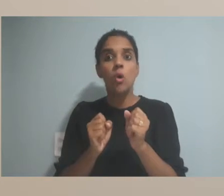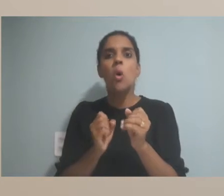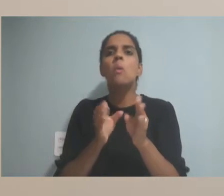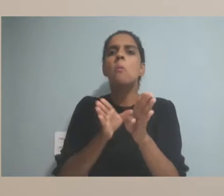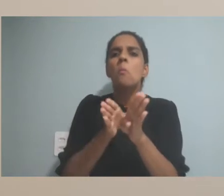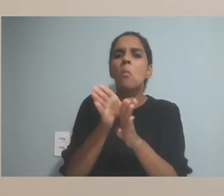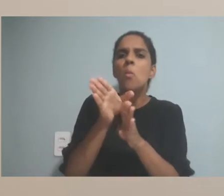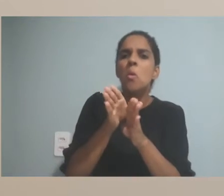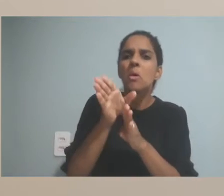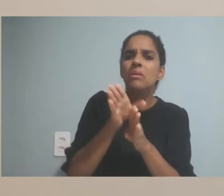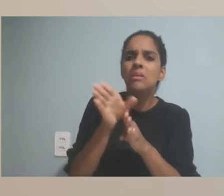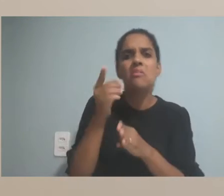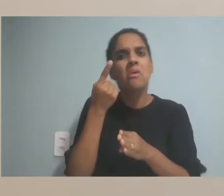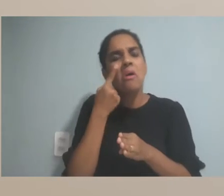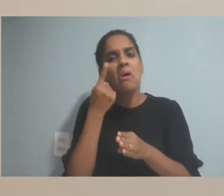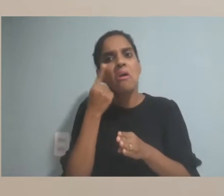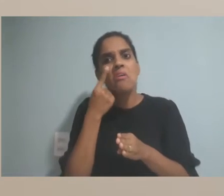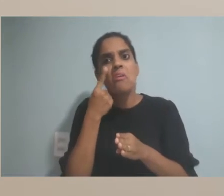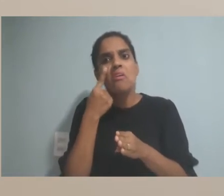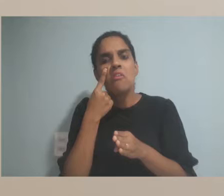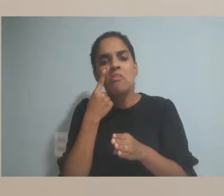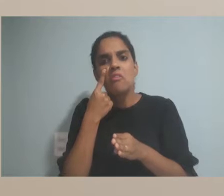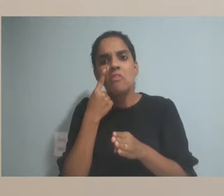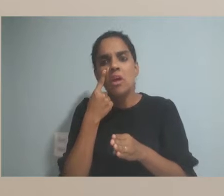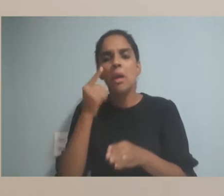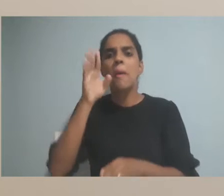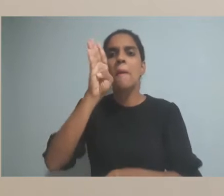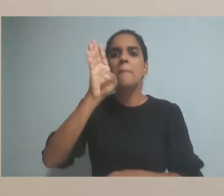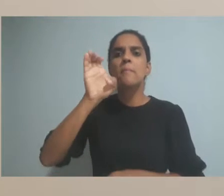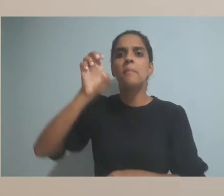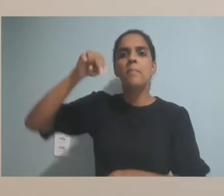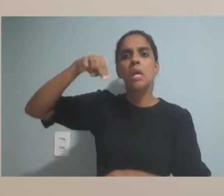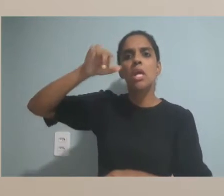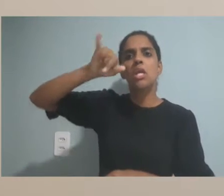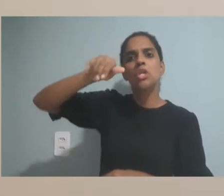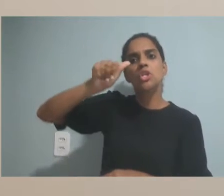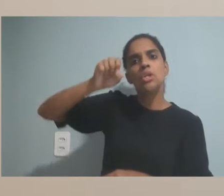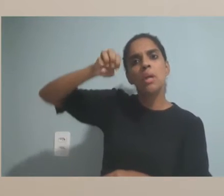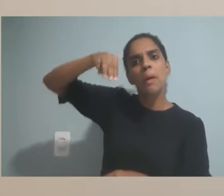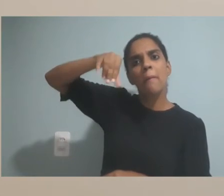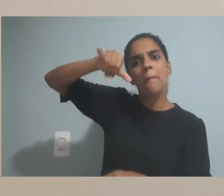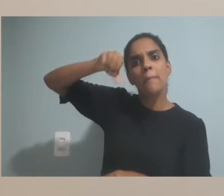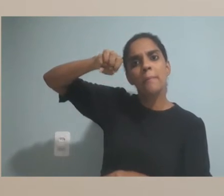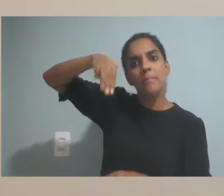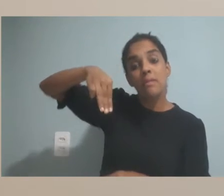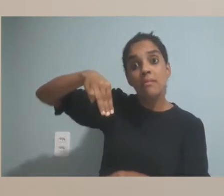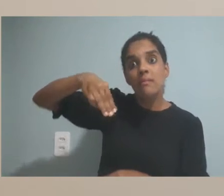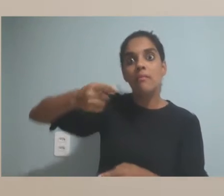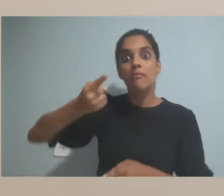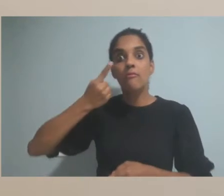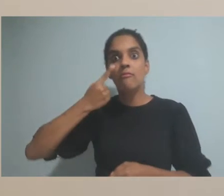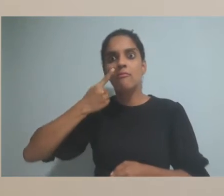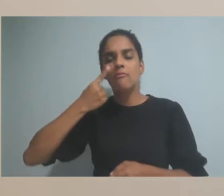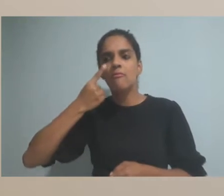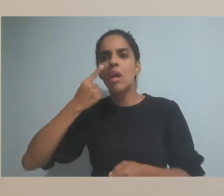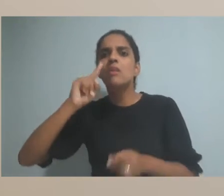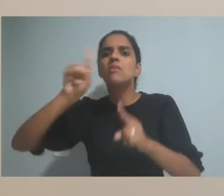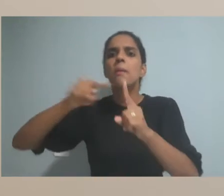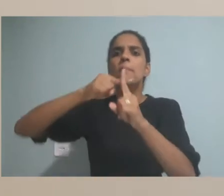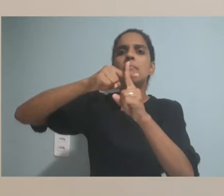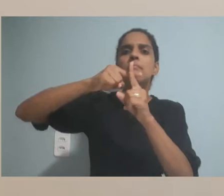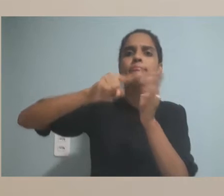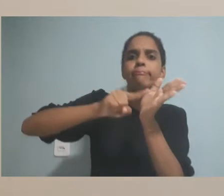E foram esses conceitos que levaram a Benjamin Franklin, em 1750, a estabelecer a convenção de sinais para as